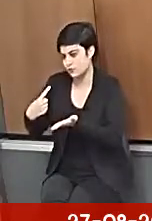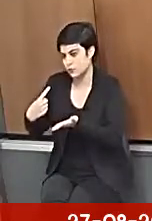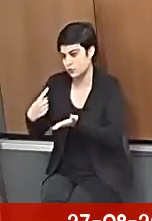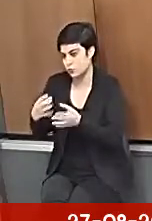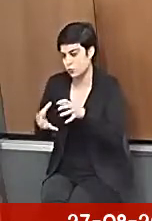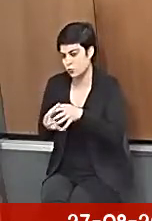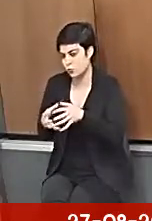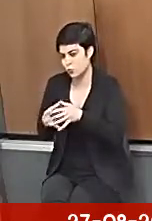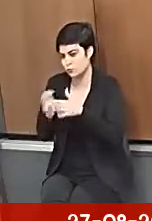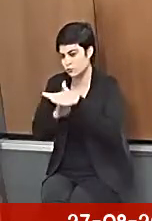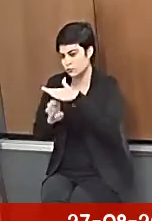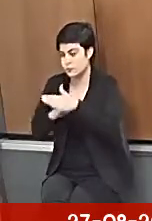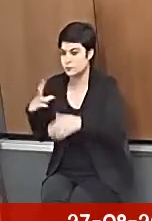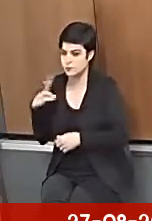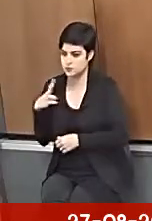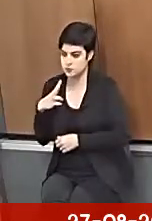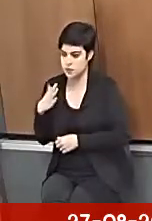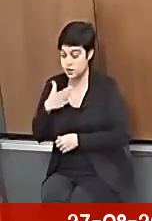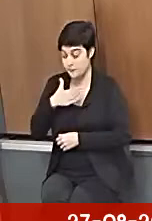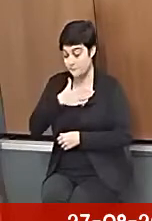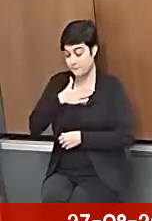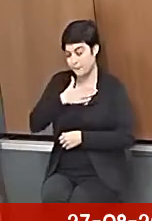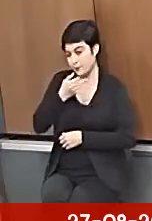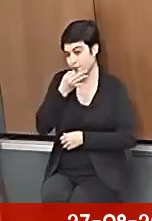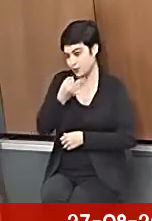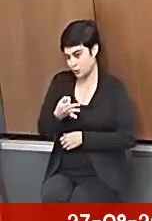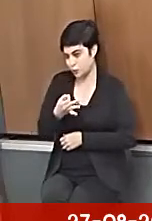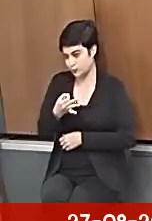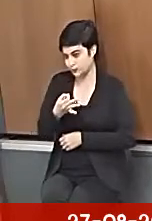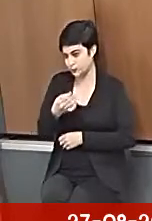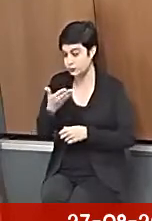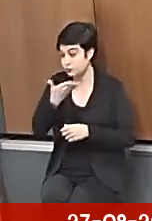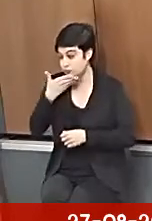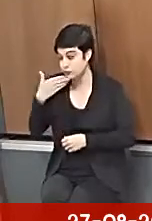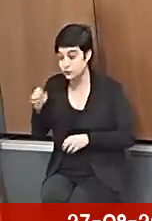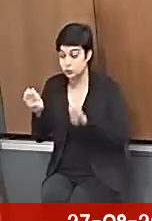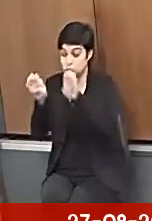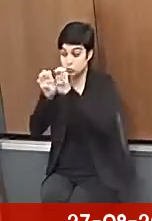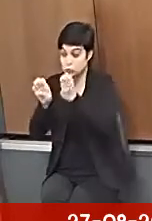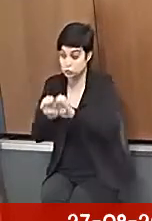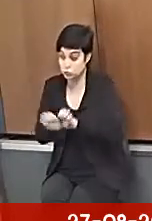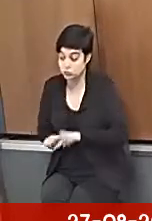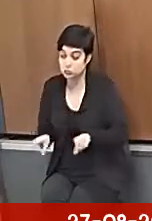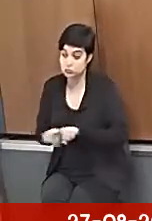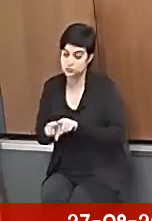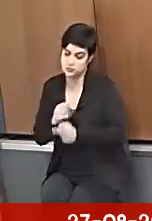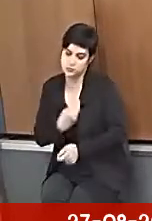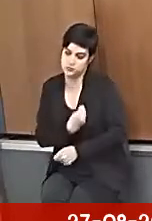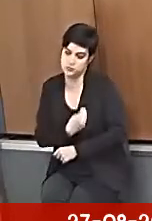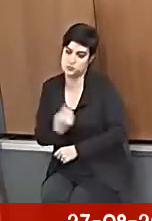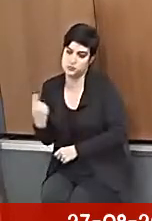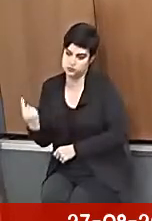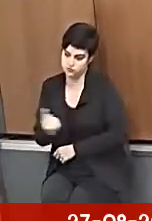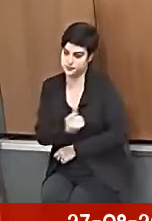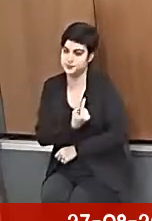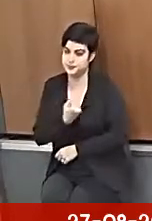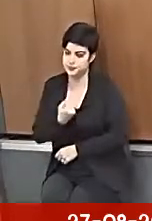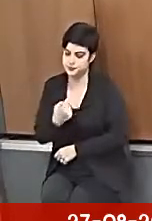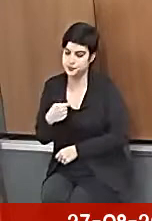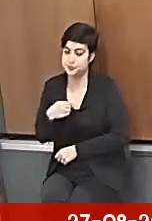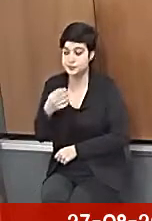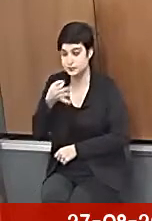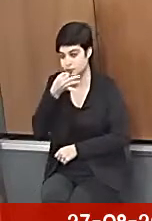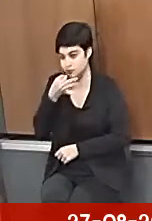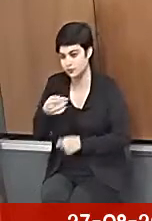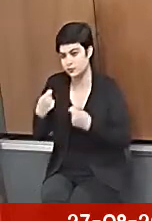para melhorar essa é a minha visão para melhorar a infraestrutura ea qualidade de vida para todos nós então eu sou daqueles